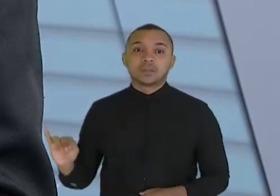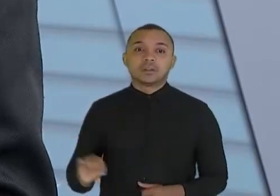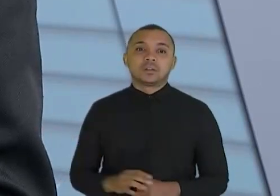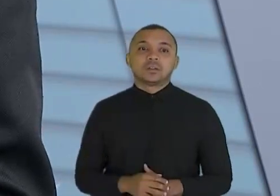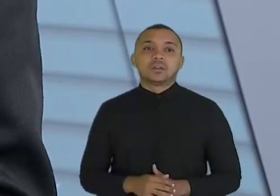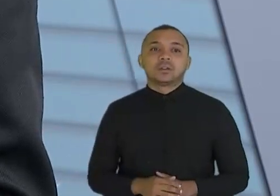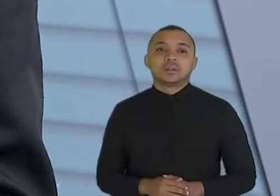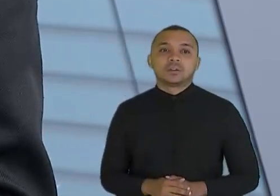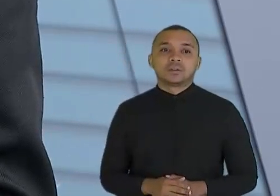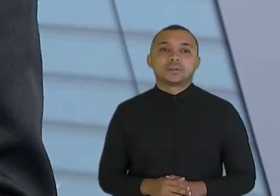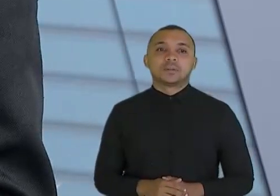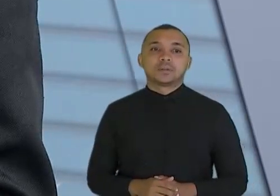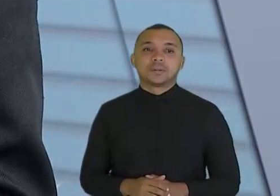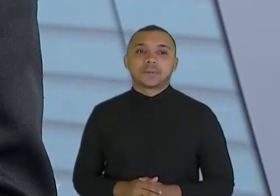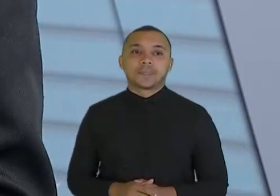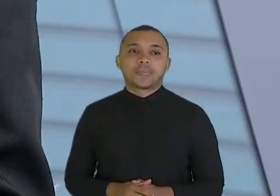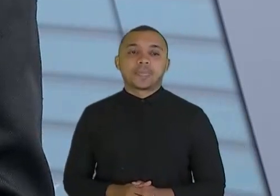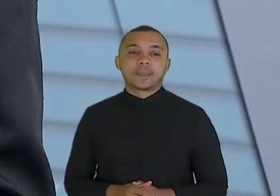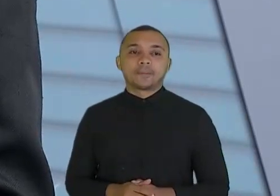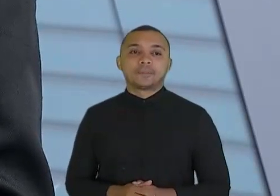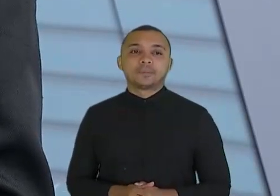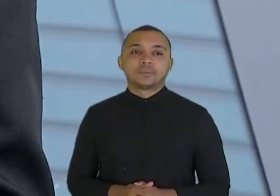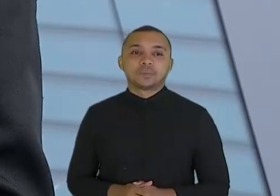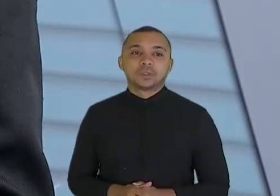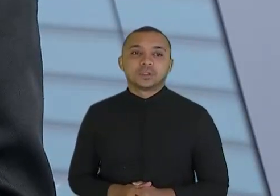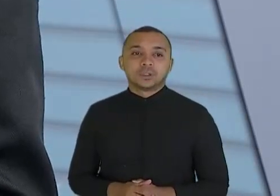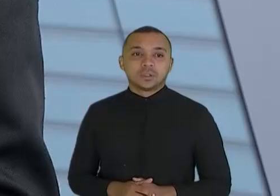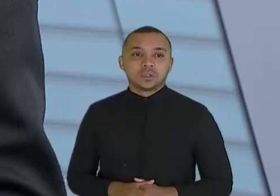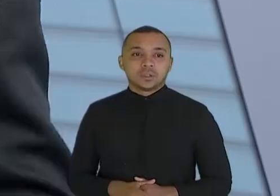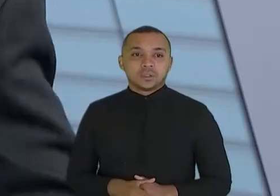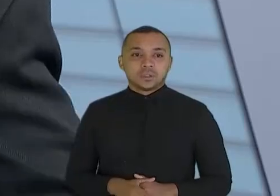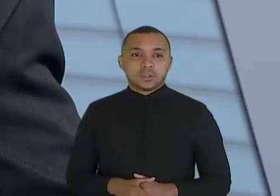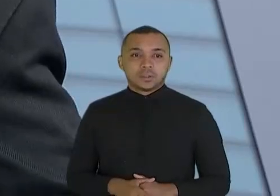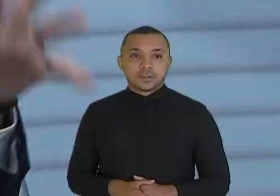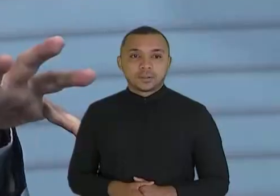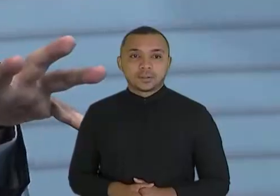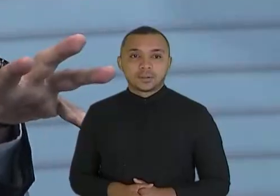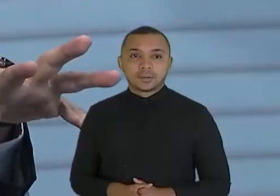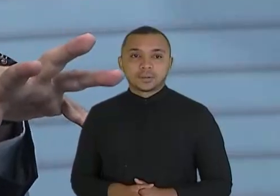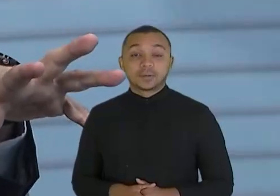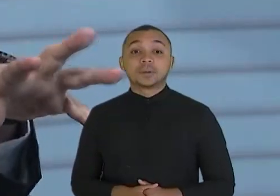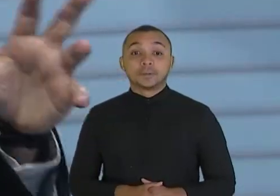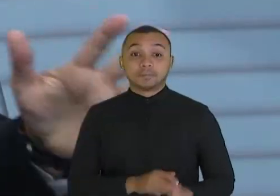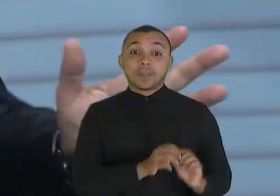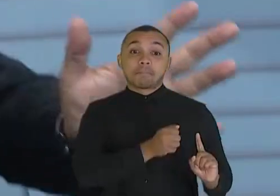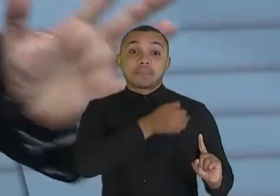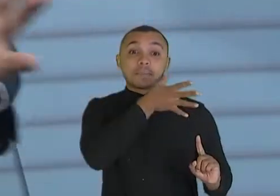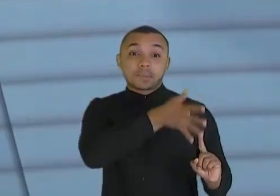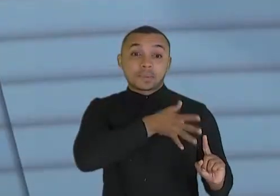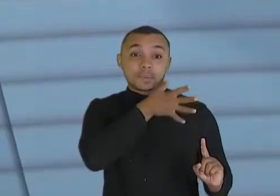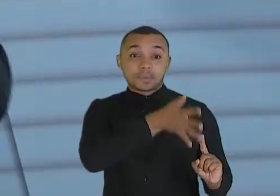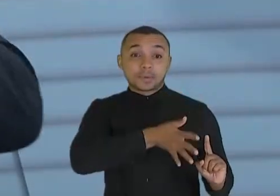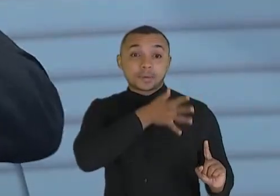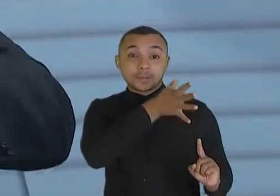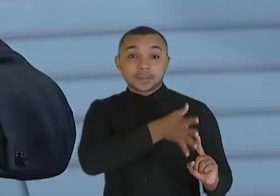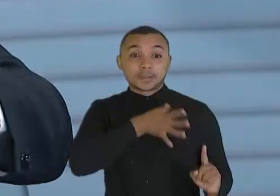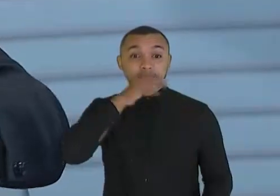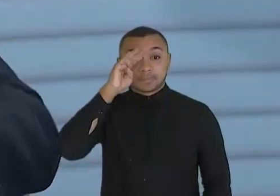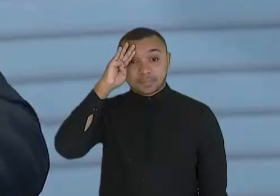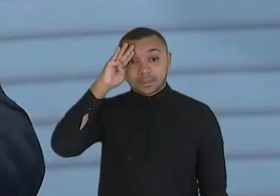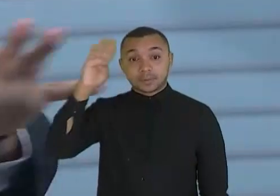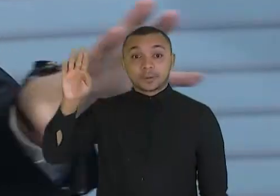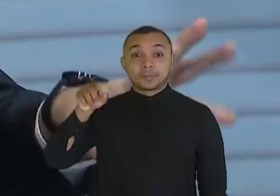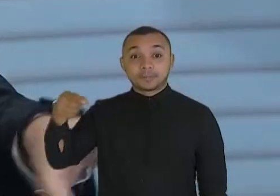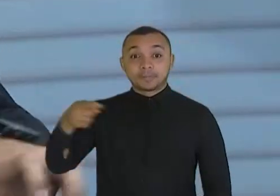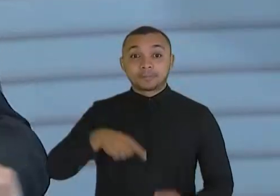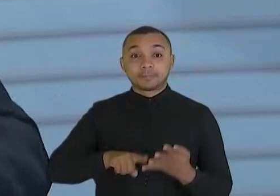Mas o forte dos grandes debates é no auditório da biblioteca. Sim, porque essas vão ser as palestras principais. Principais. E depois, a parte da tarde, fora tem a